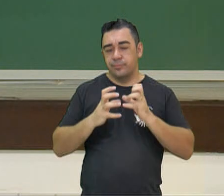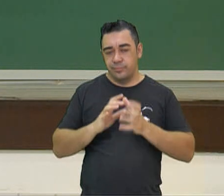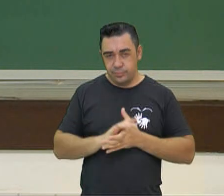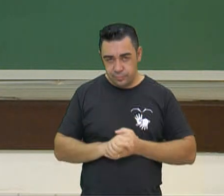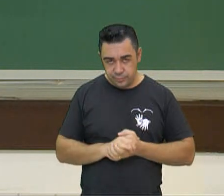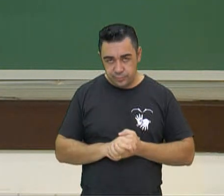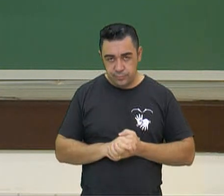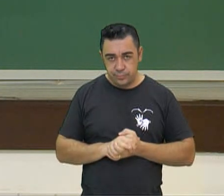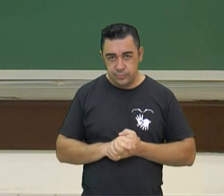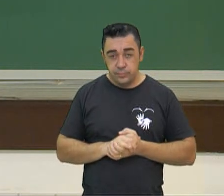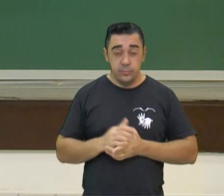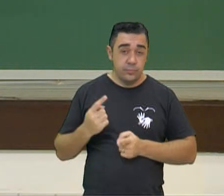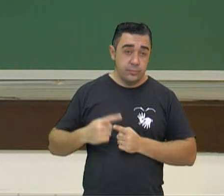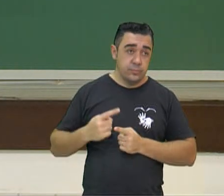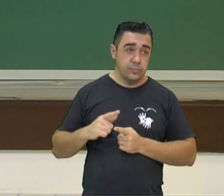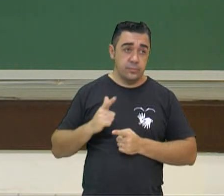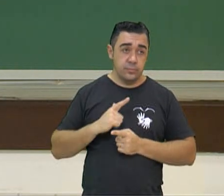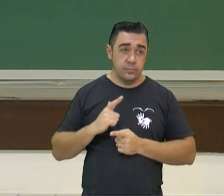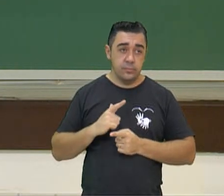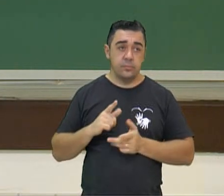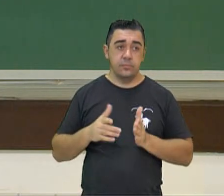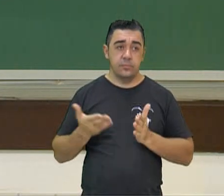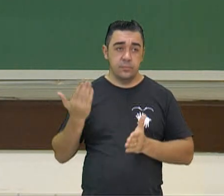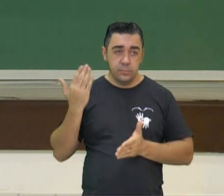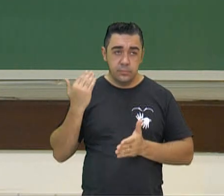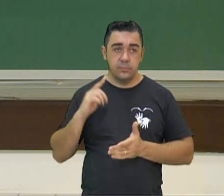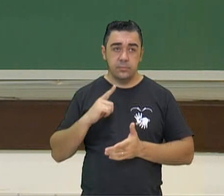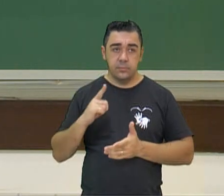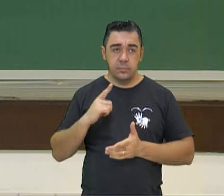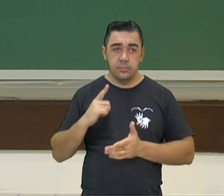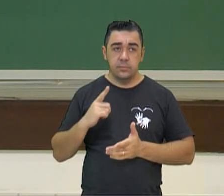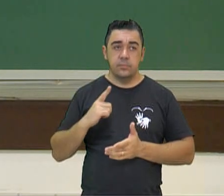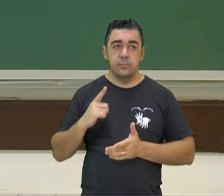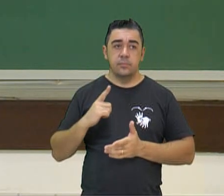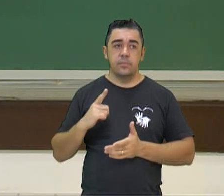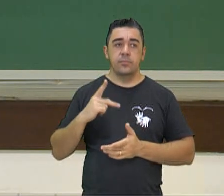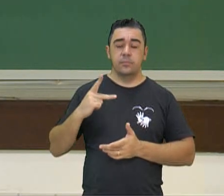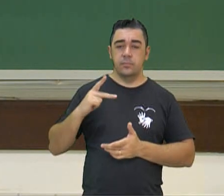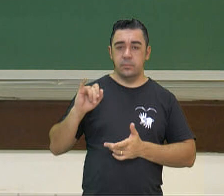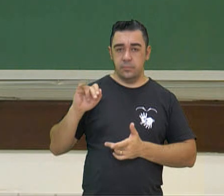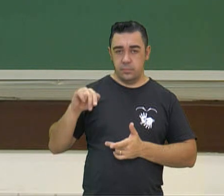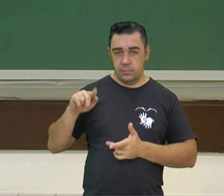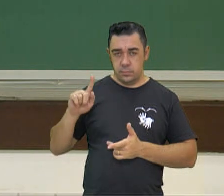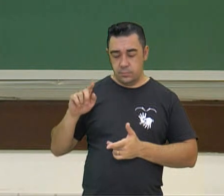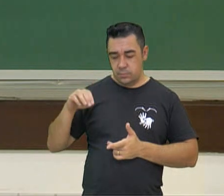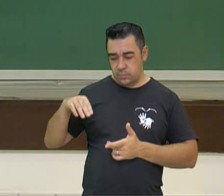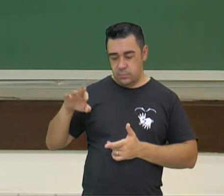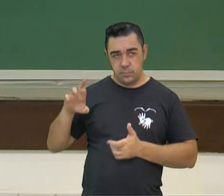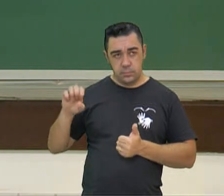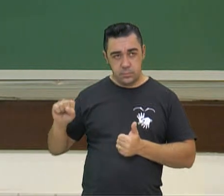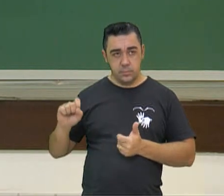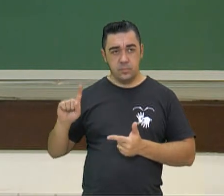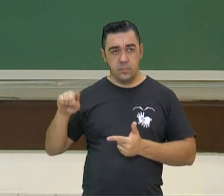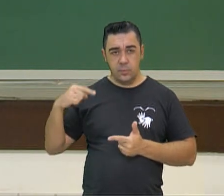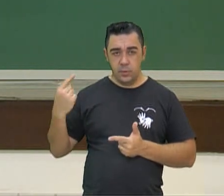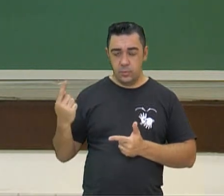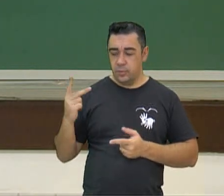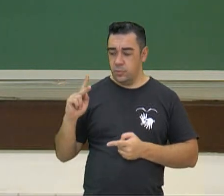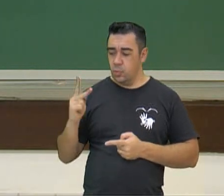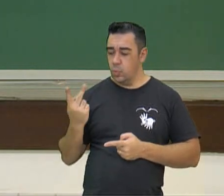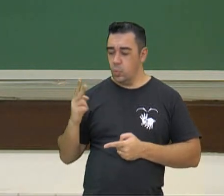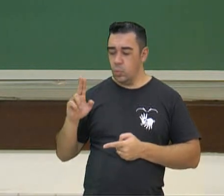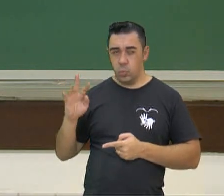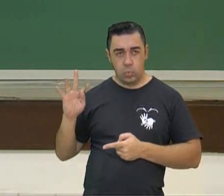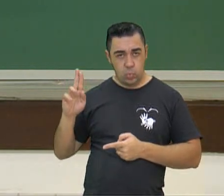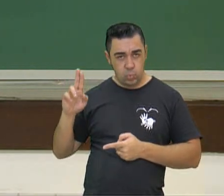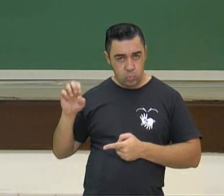região era habitada por pigmeus e mais tarde pelos hutus e depois pelo povo banto. Inclusive, os